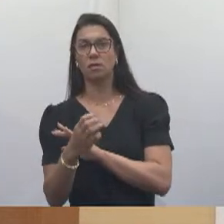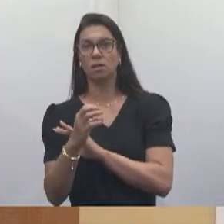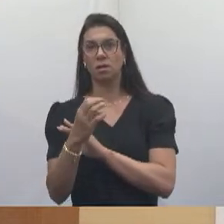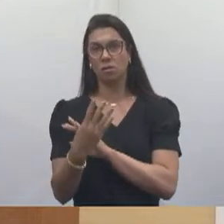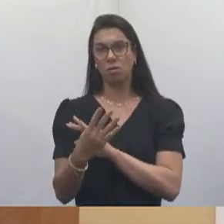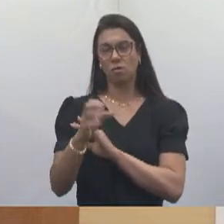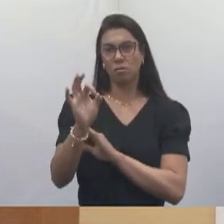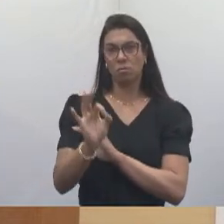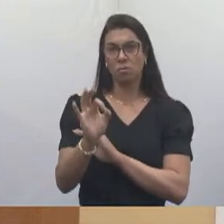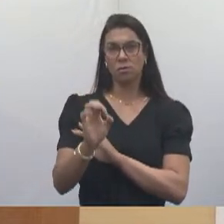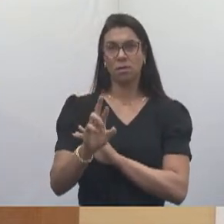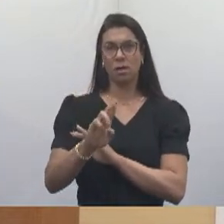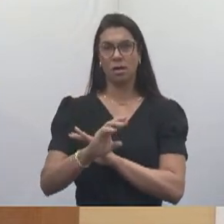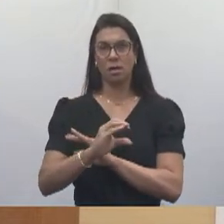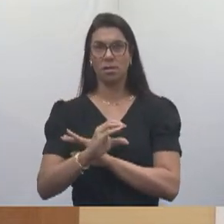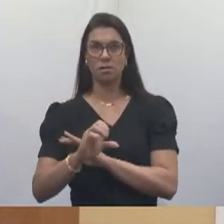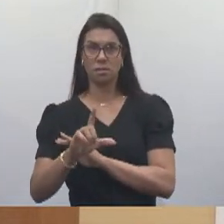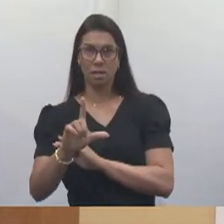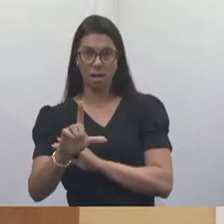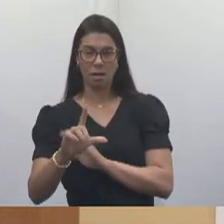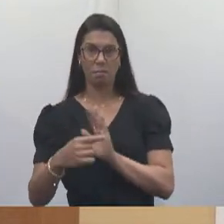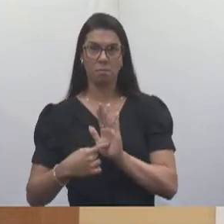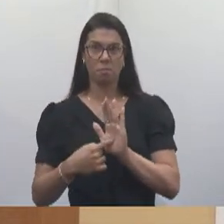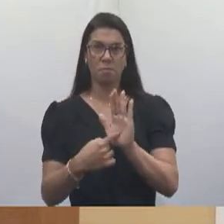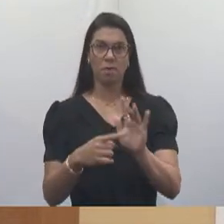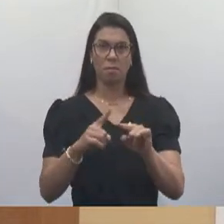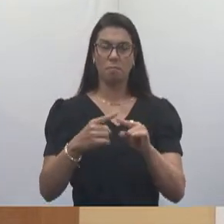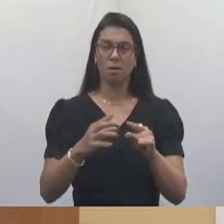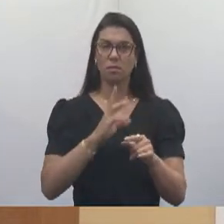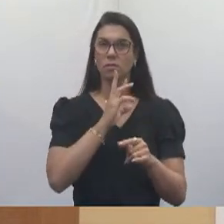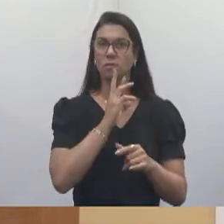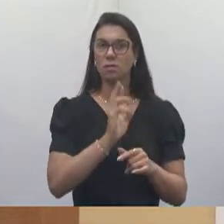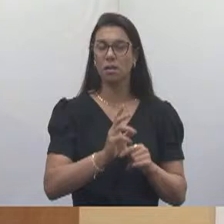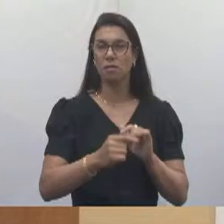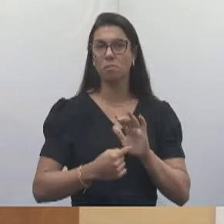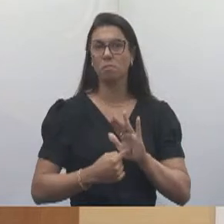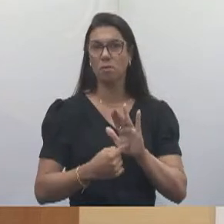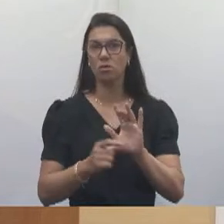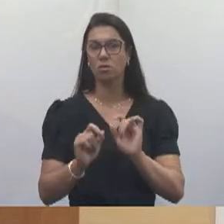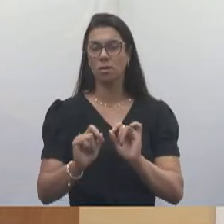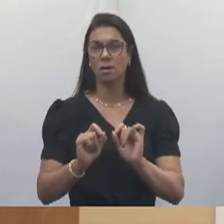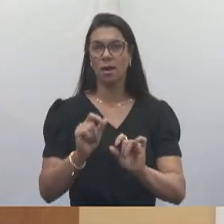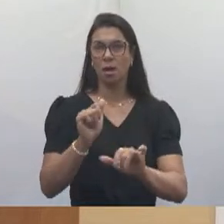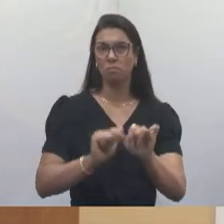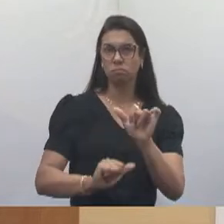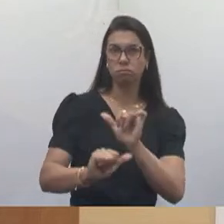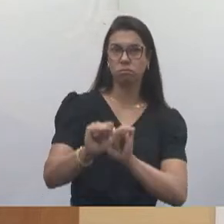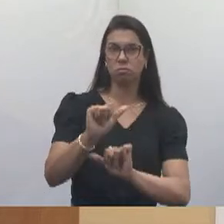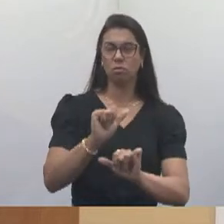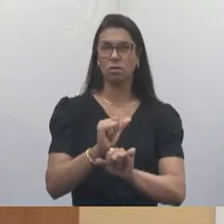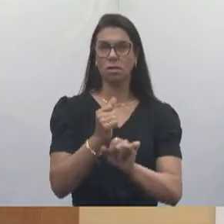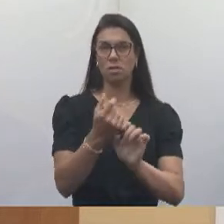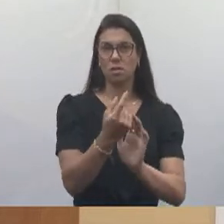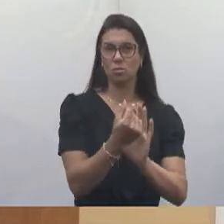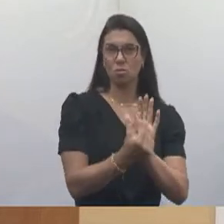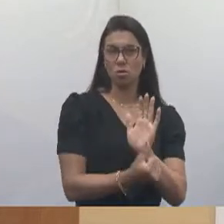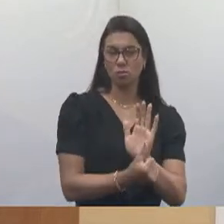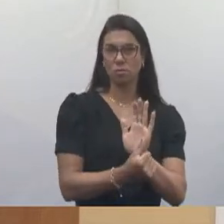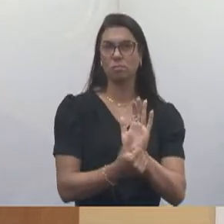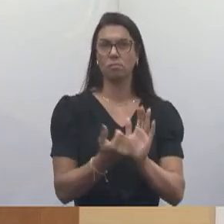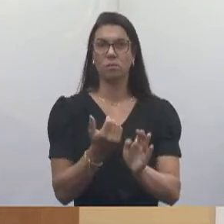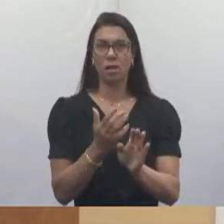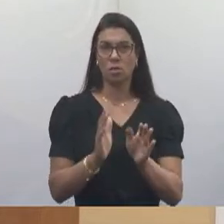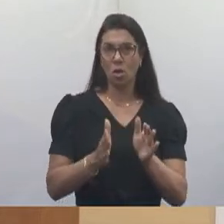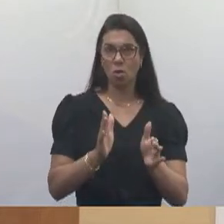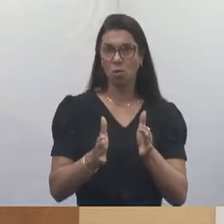5,84% da RCL. Diante desses resultados, as alterações do orçamento promovidas no período, ainda